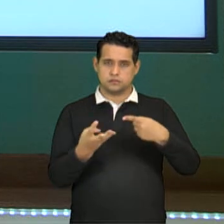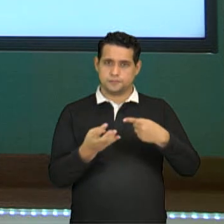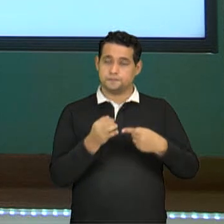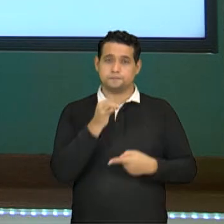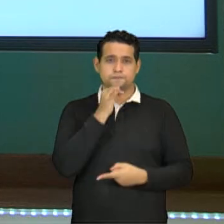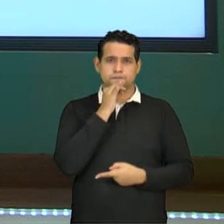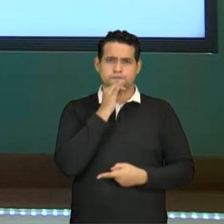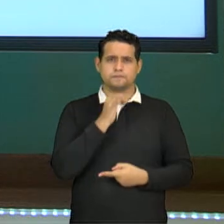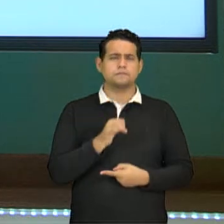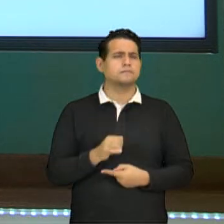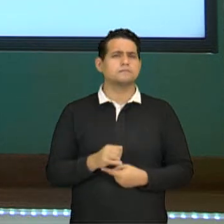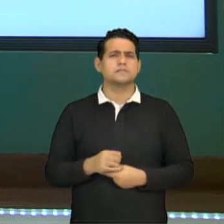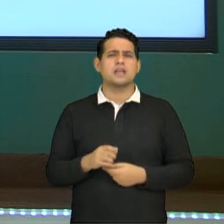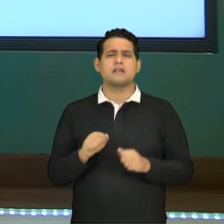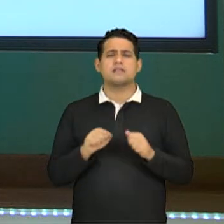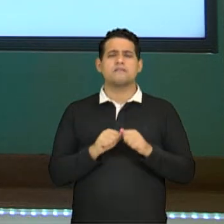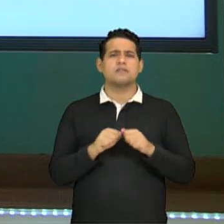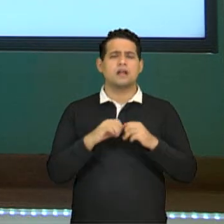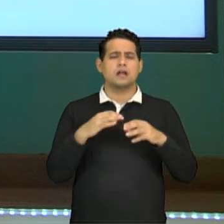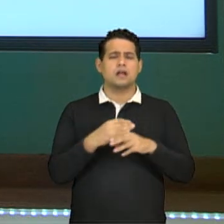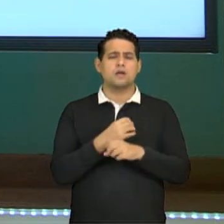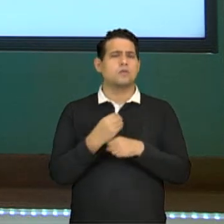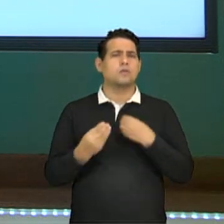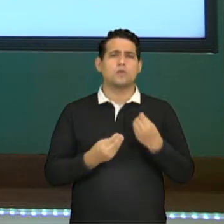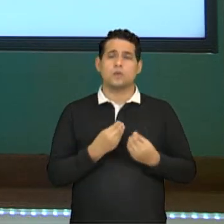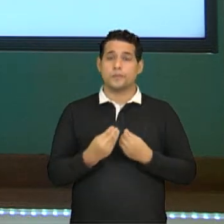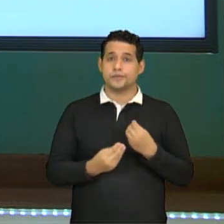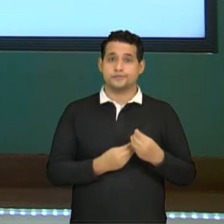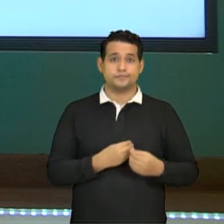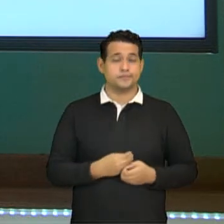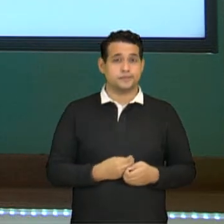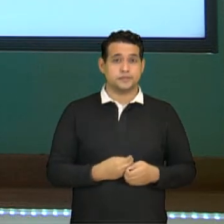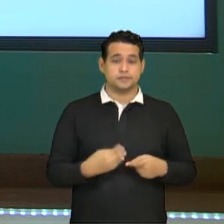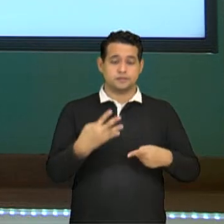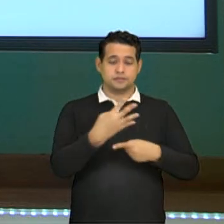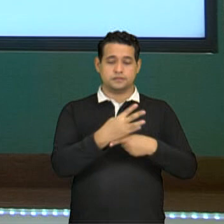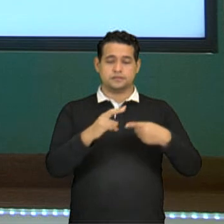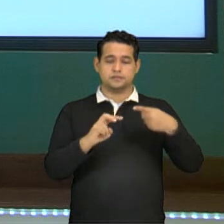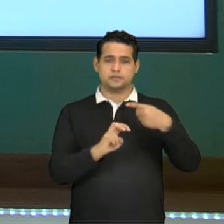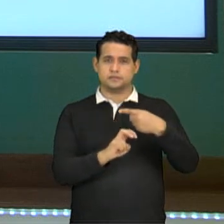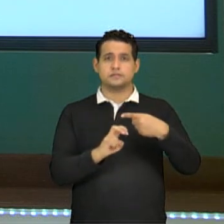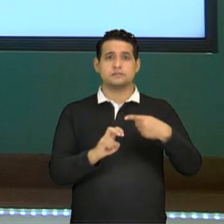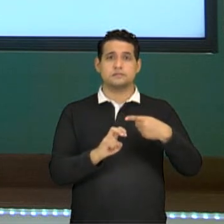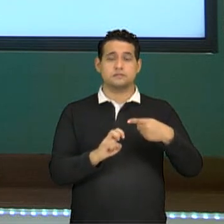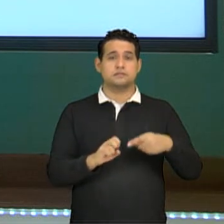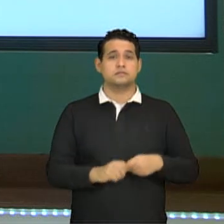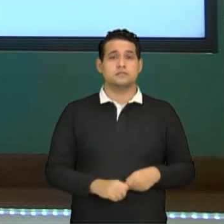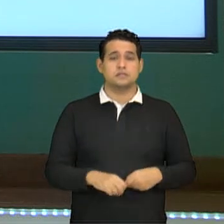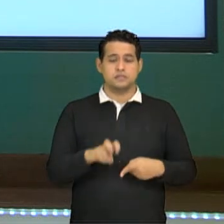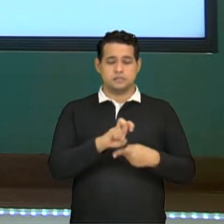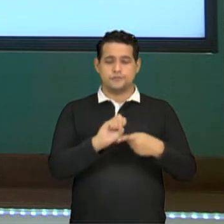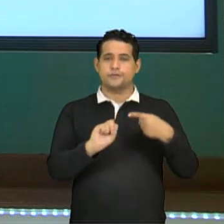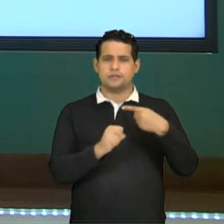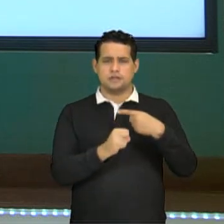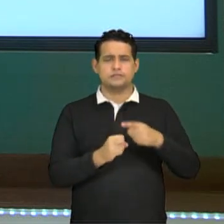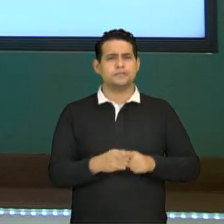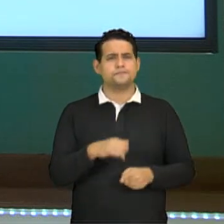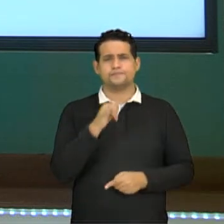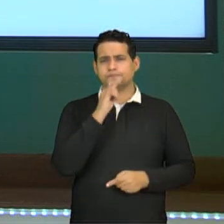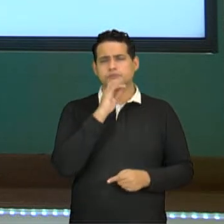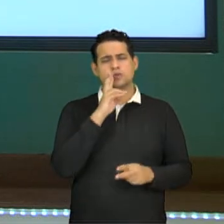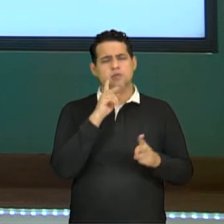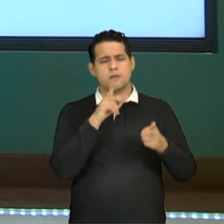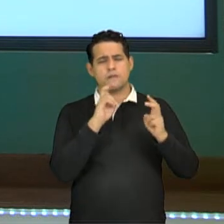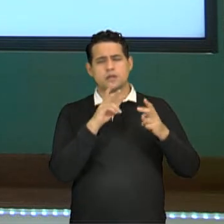na verdade, o que ele quer que você calcule é 4/5 de 5/8. Quando